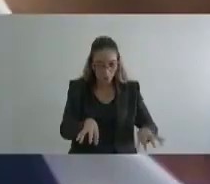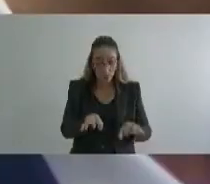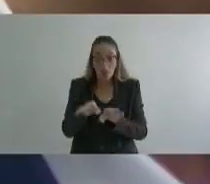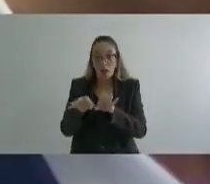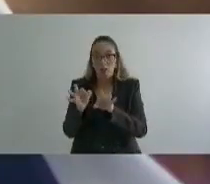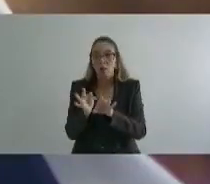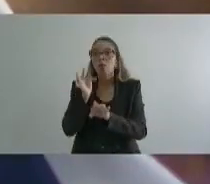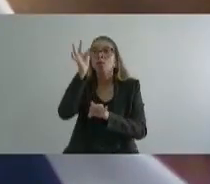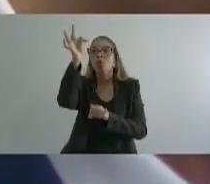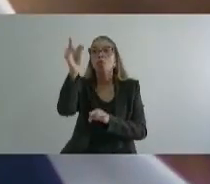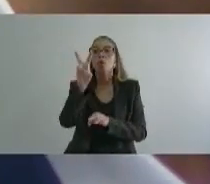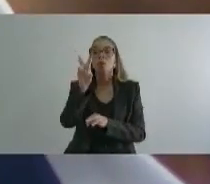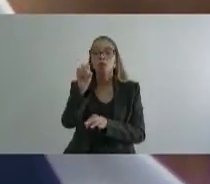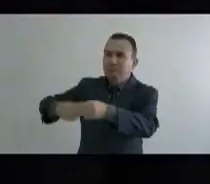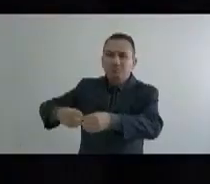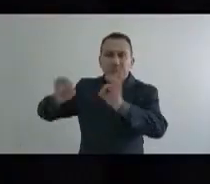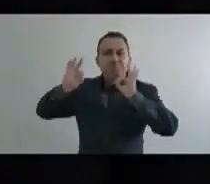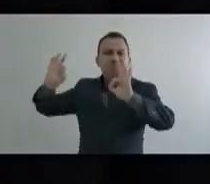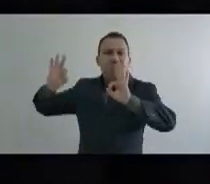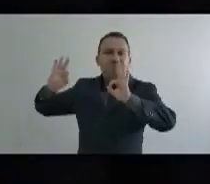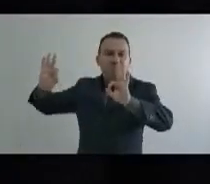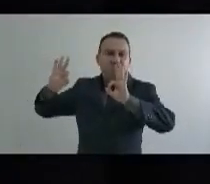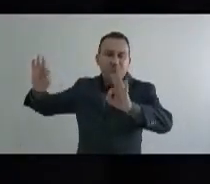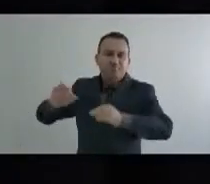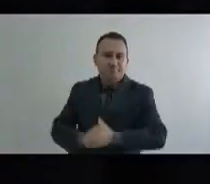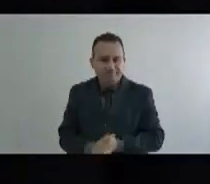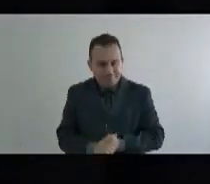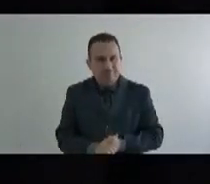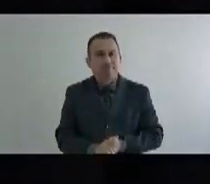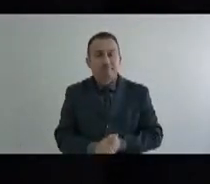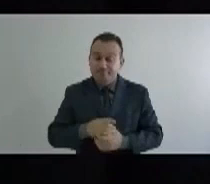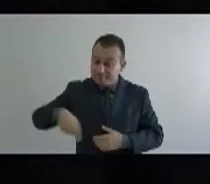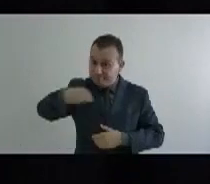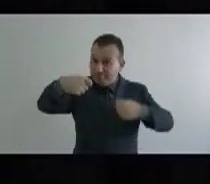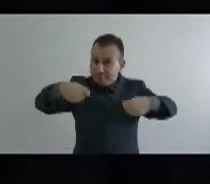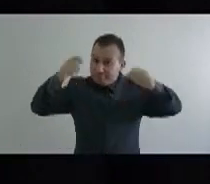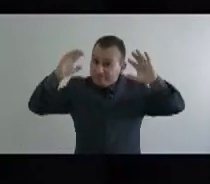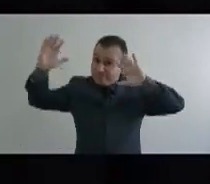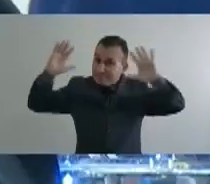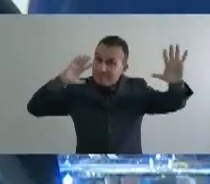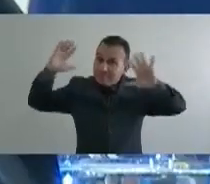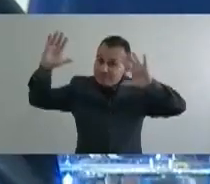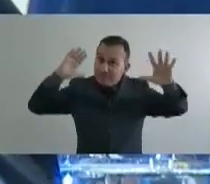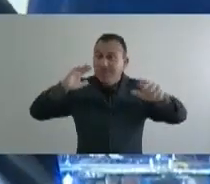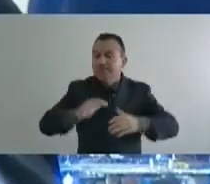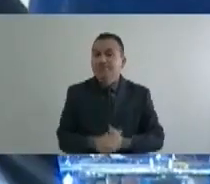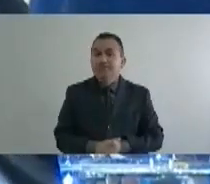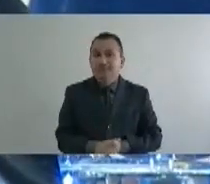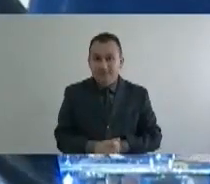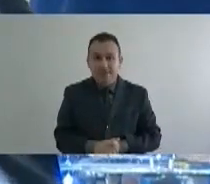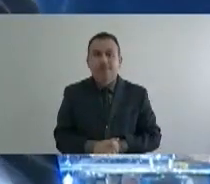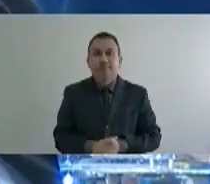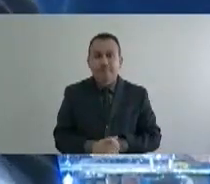do recurso e do dinheiro público. Então, é isso que nós precisamos refletir e é esse convite nesta reunião de trabalho, mas nesse momento